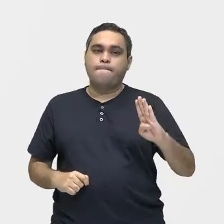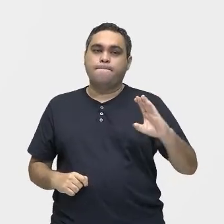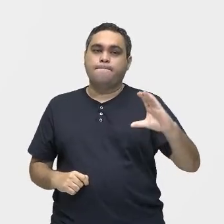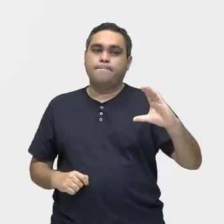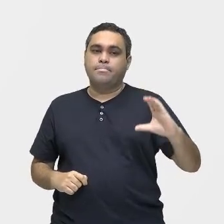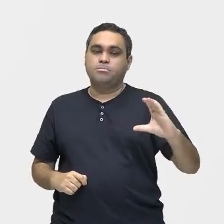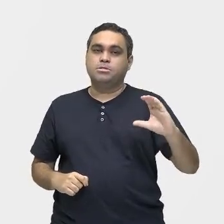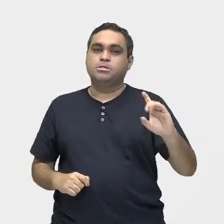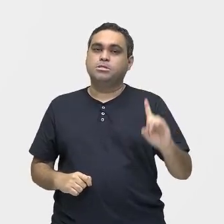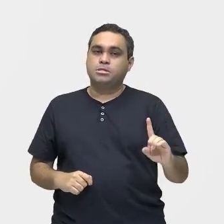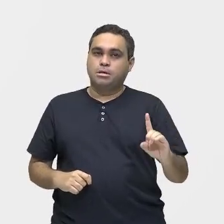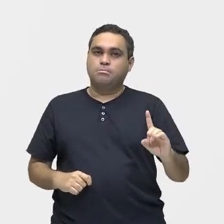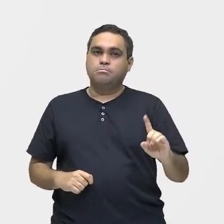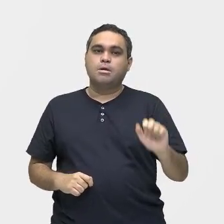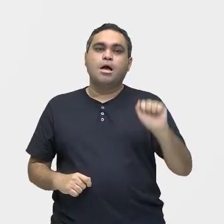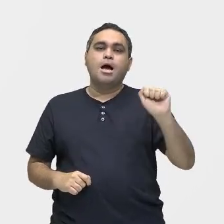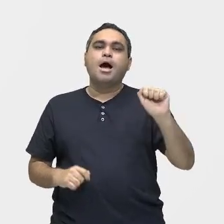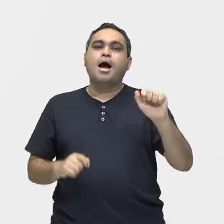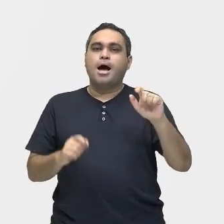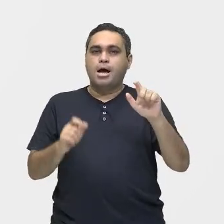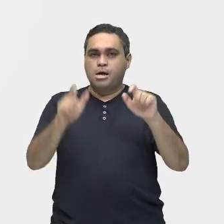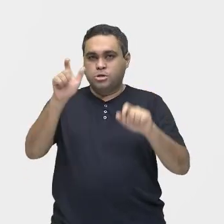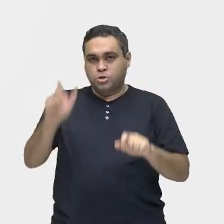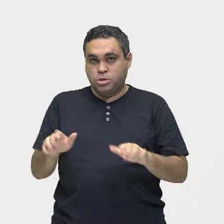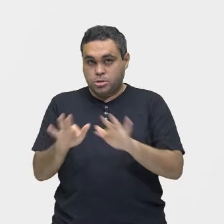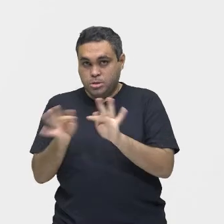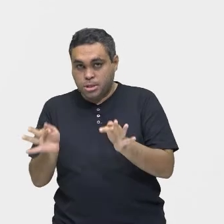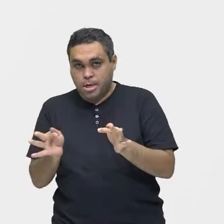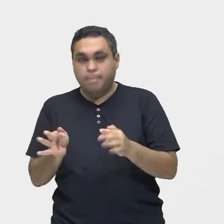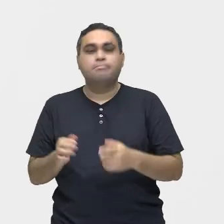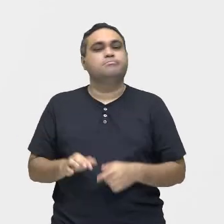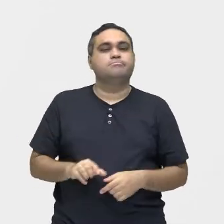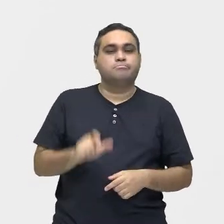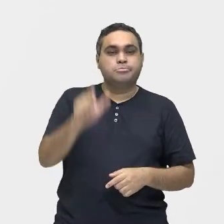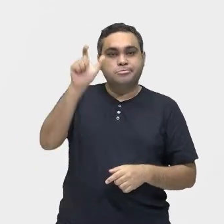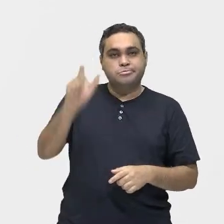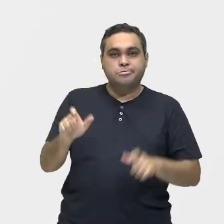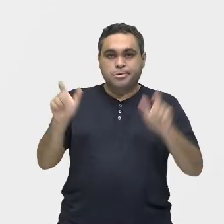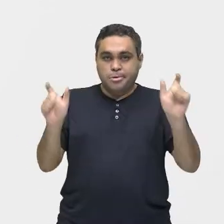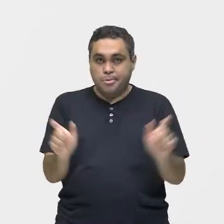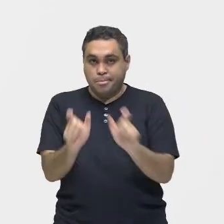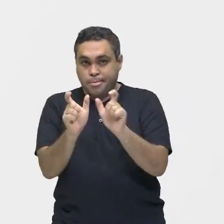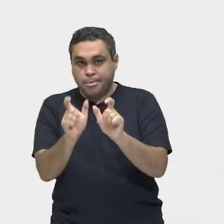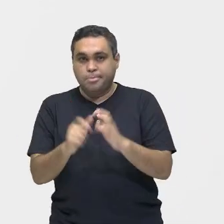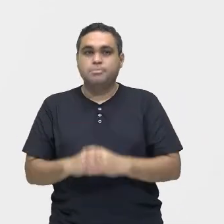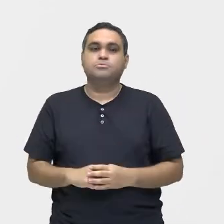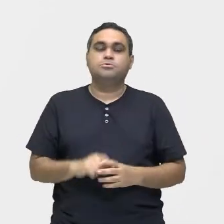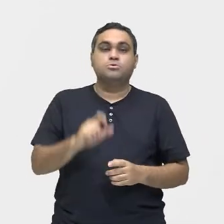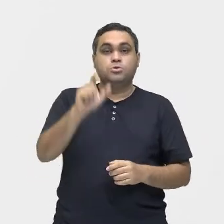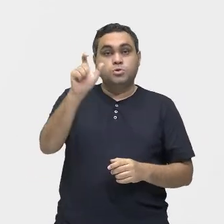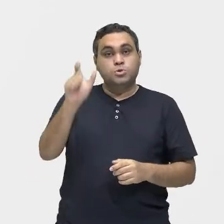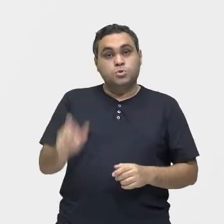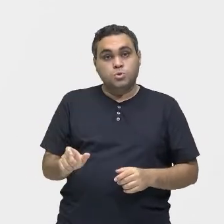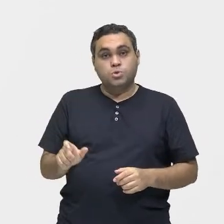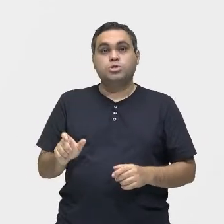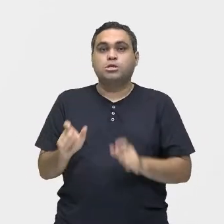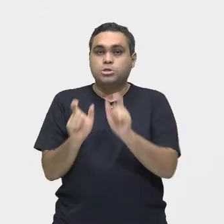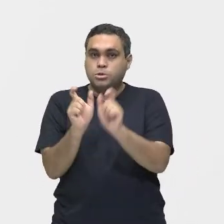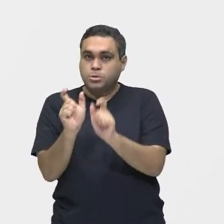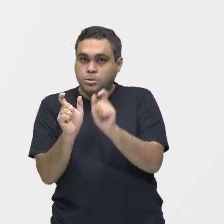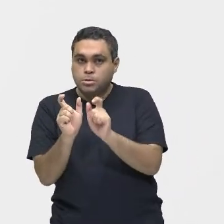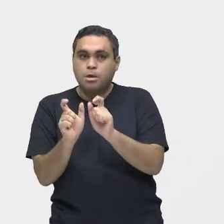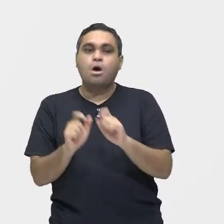sujeito composto na letra B, nós temos um sujeito desinencial na letra C, ou nós temos uma oração